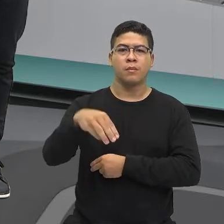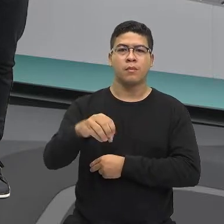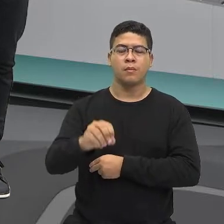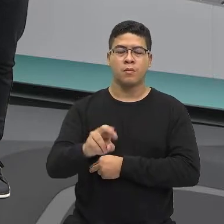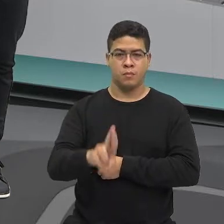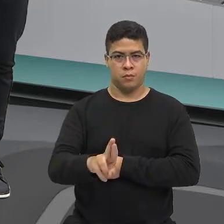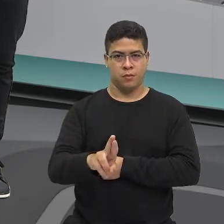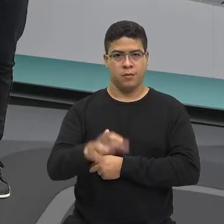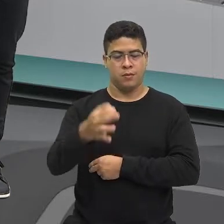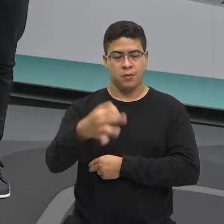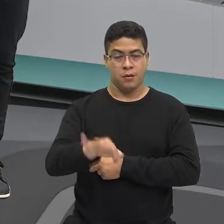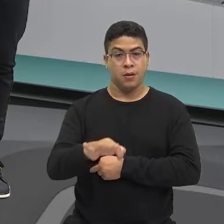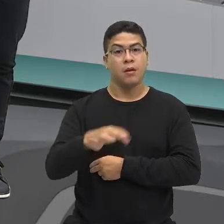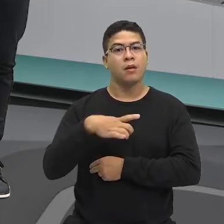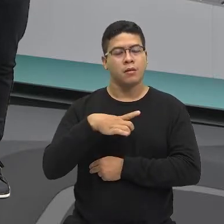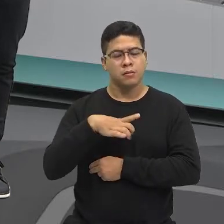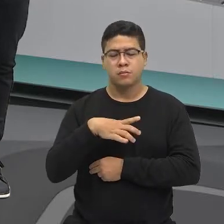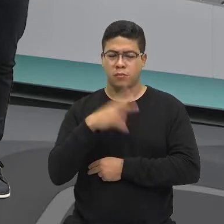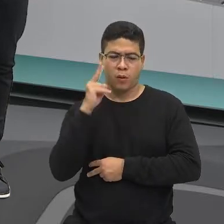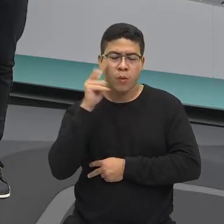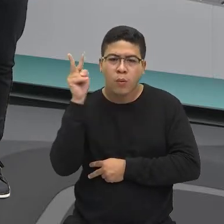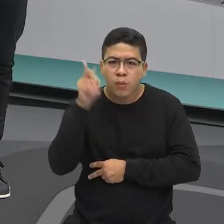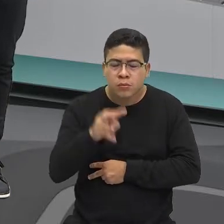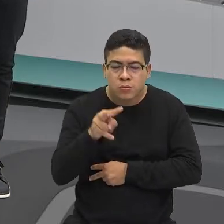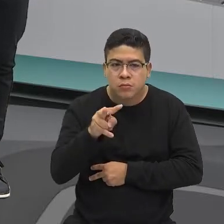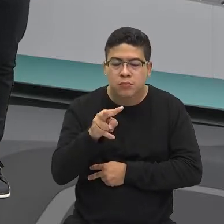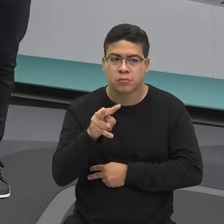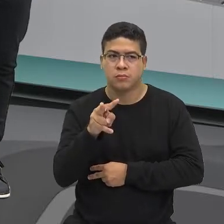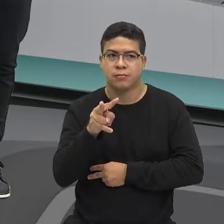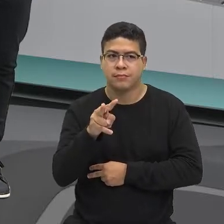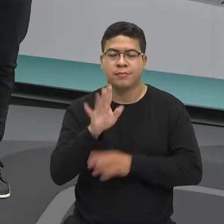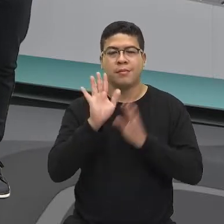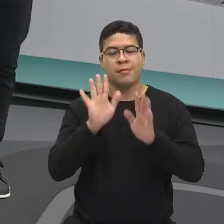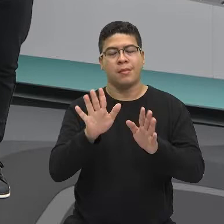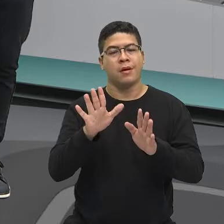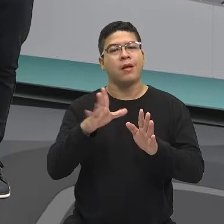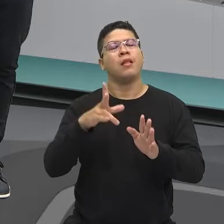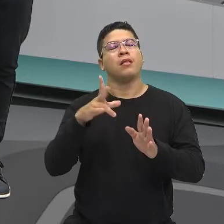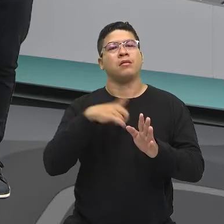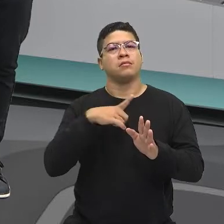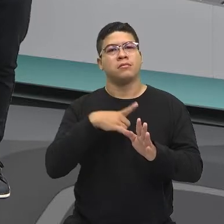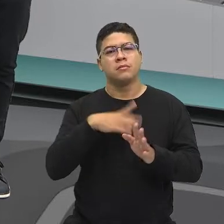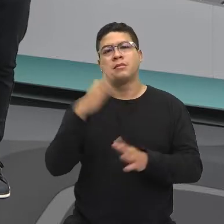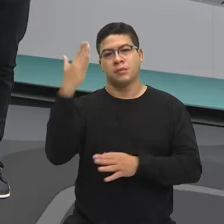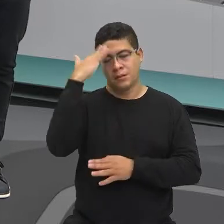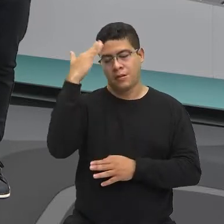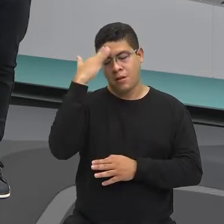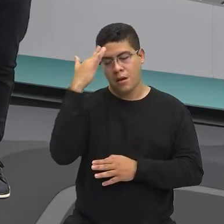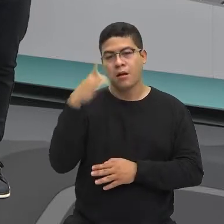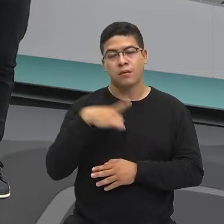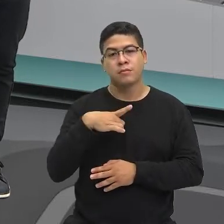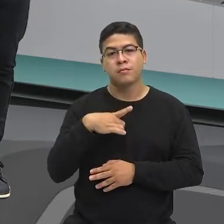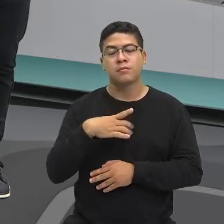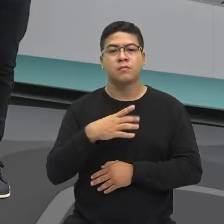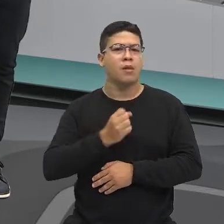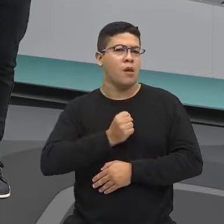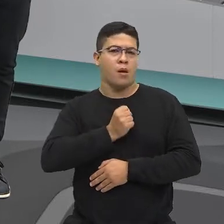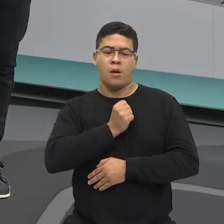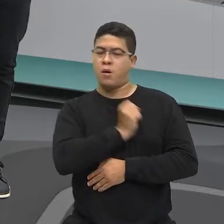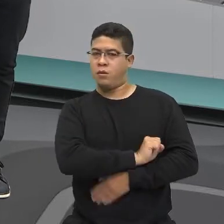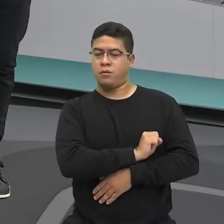né? Existe amor. O amor até existe, não é assim que as pessoas falam? Então, amor, ódio.